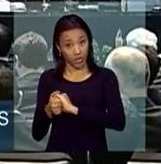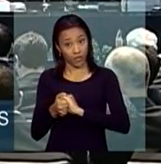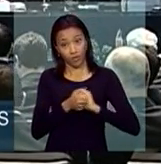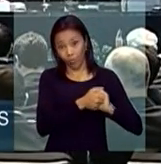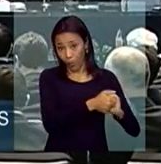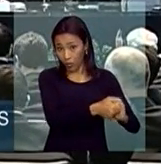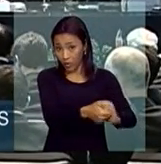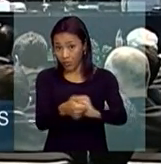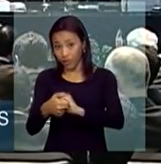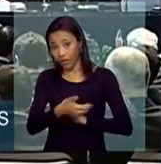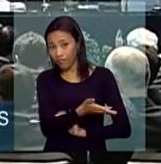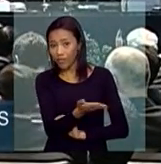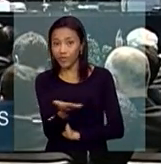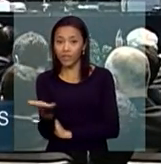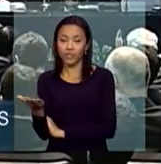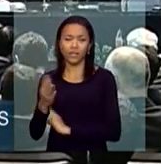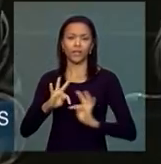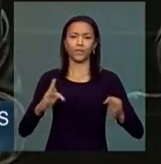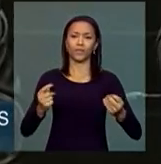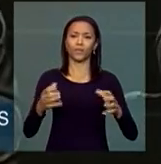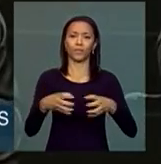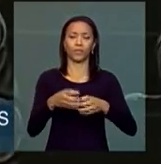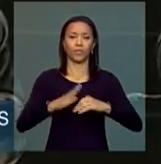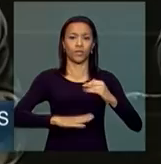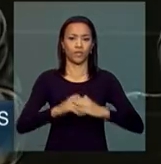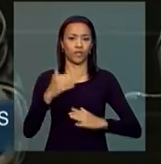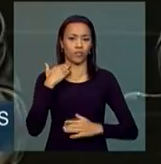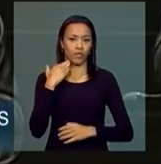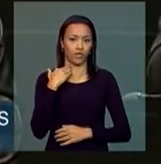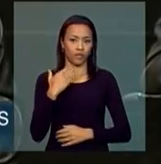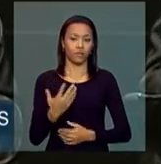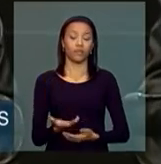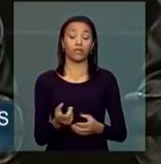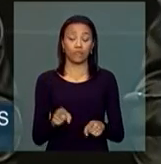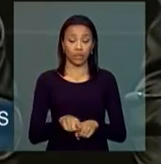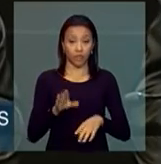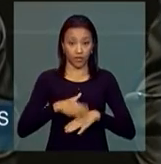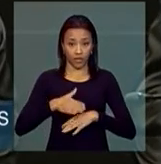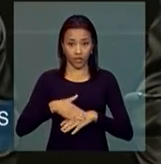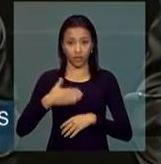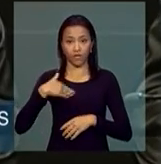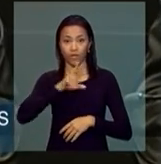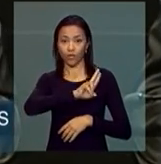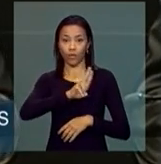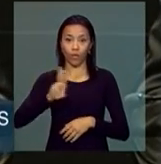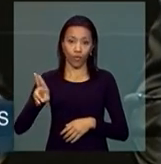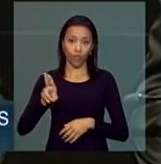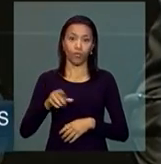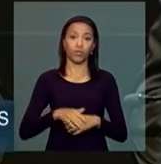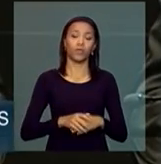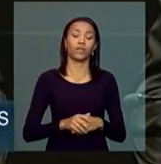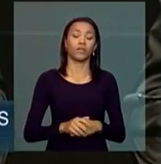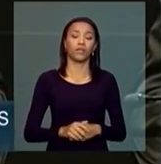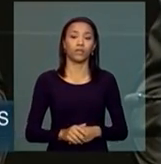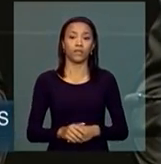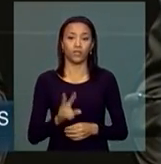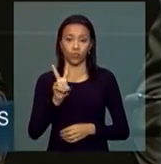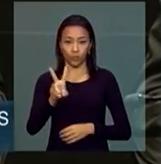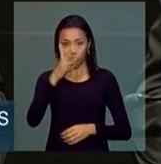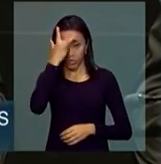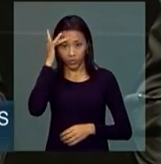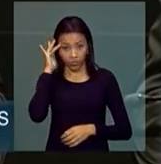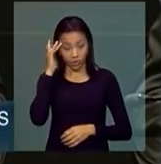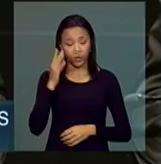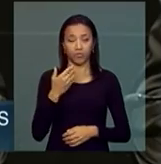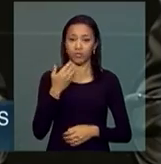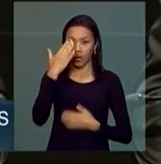toda a equipe do banco, especialmente aqui eu faço isso em nome do Dr. Osmar, em nome do Clênio, agradecer, Clênio,